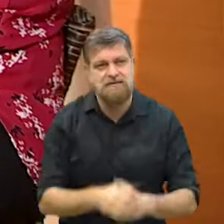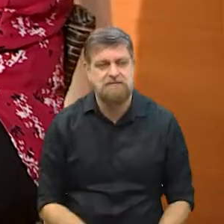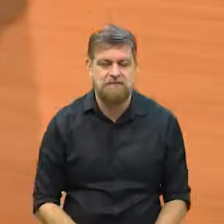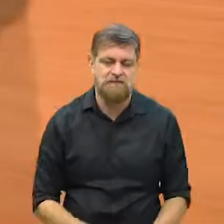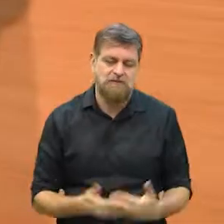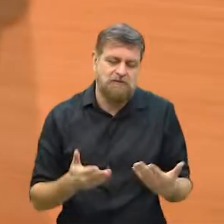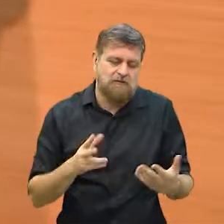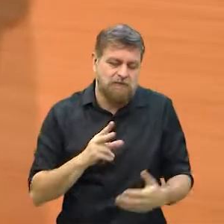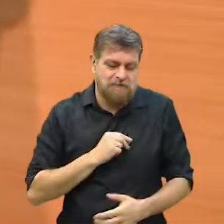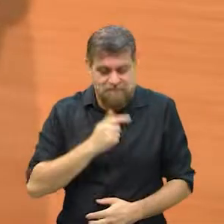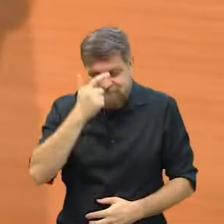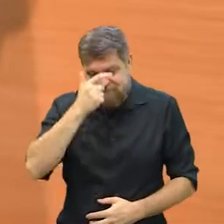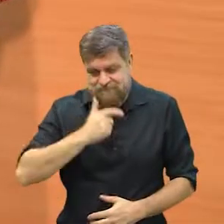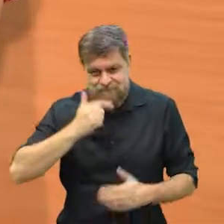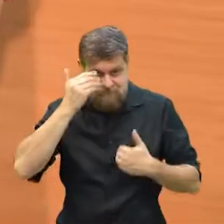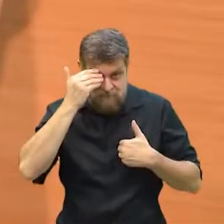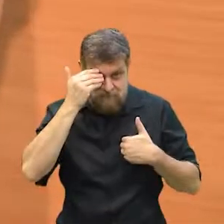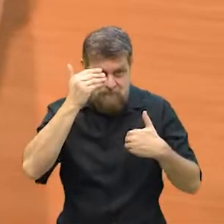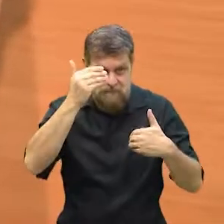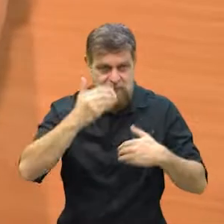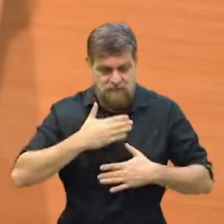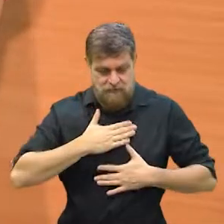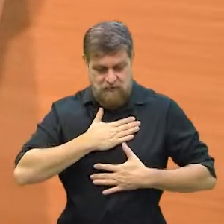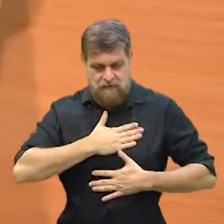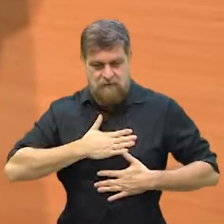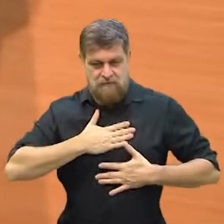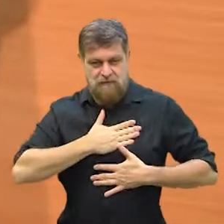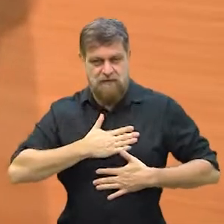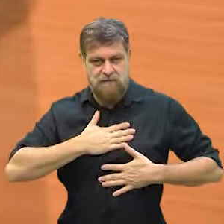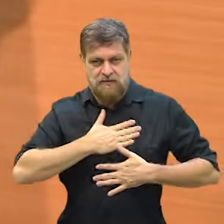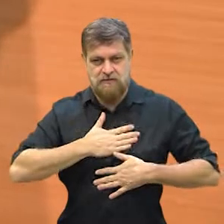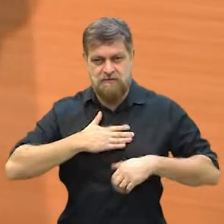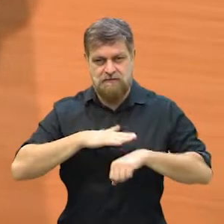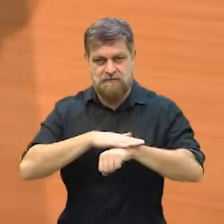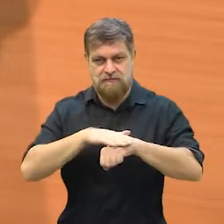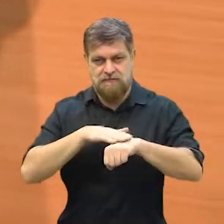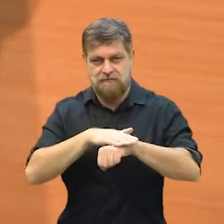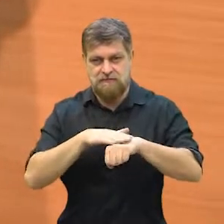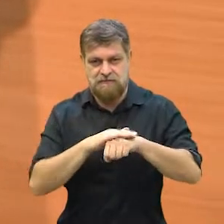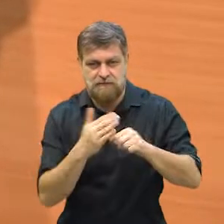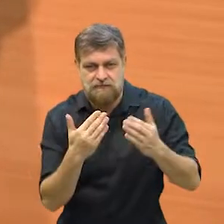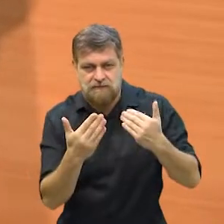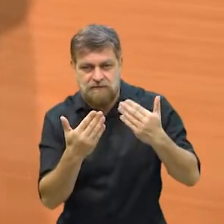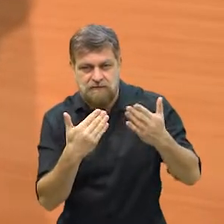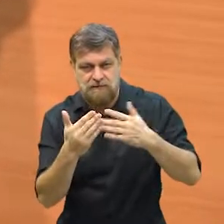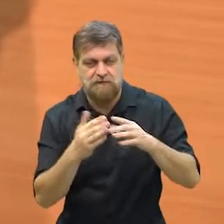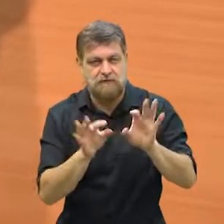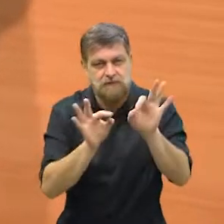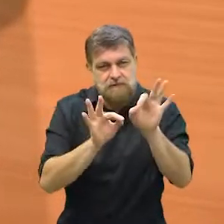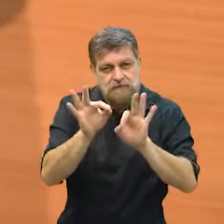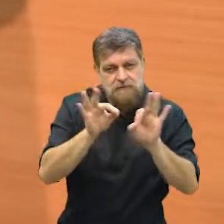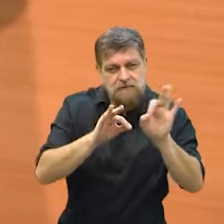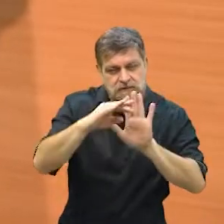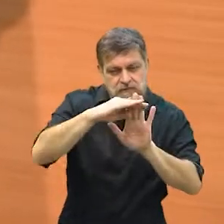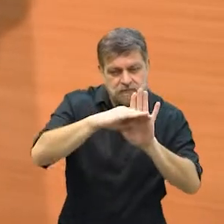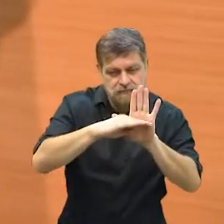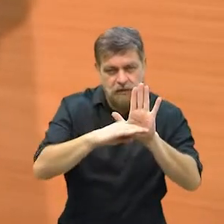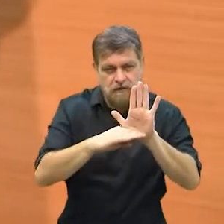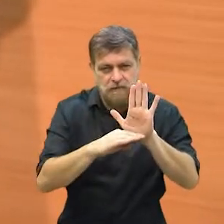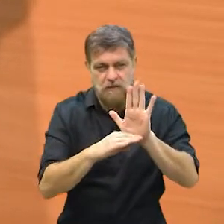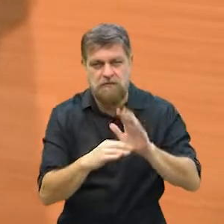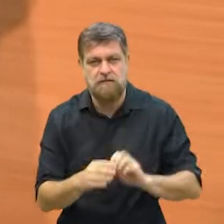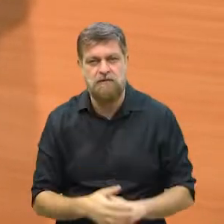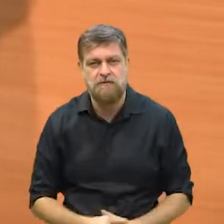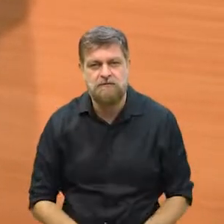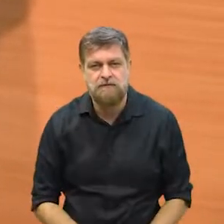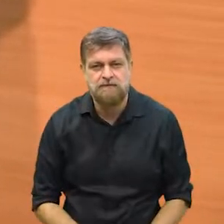aqui. Imagina, eu que agradeço, sempre um prazer conversar com vocês, discutir os projetos, os temas, as questões